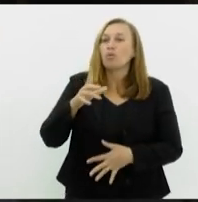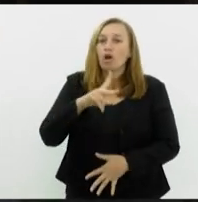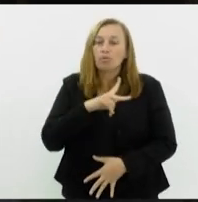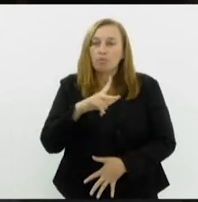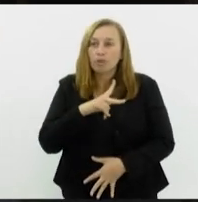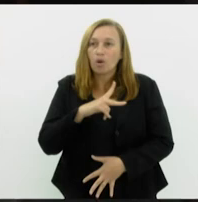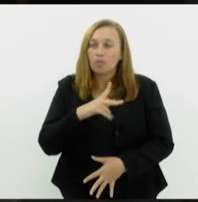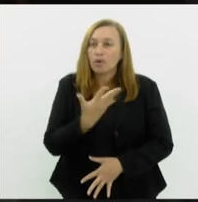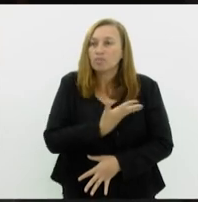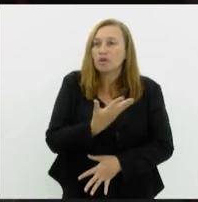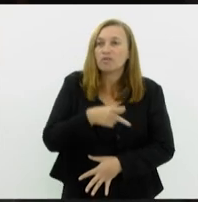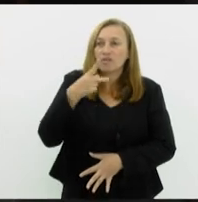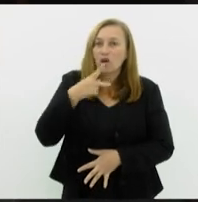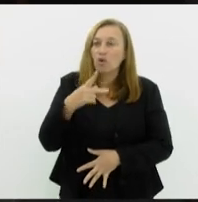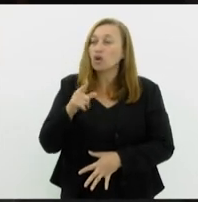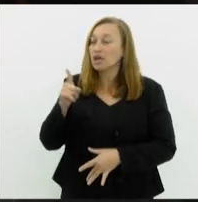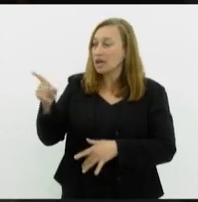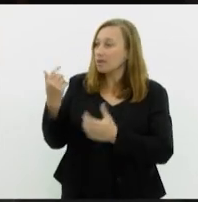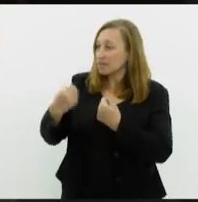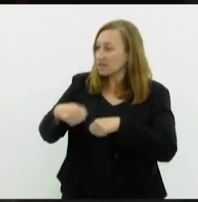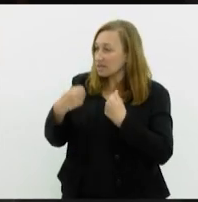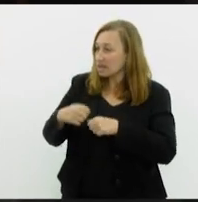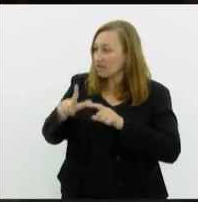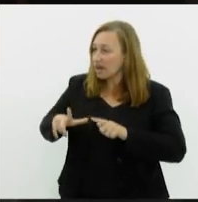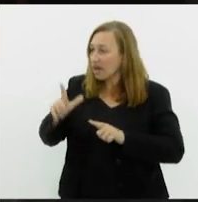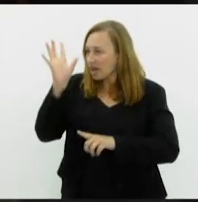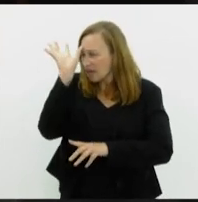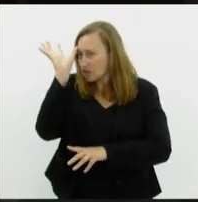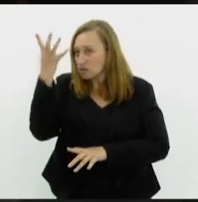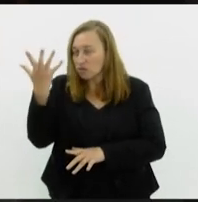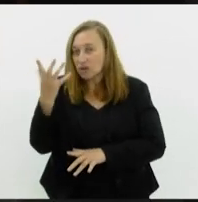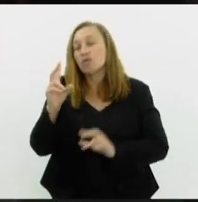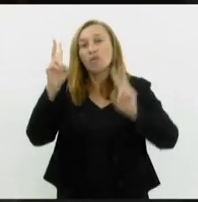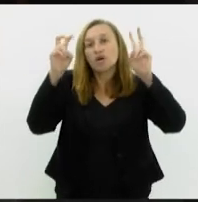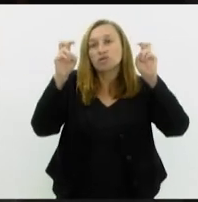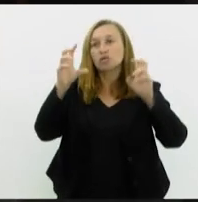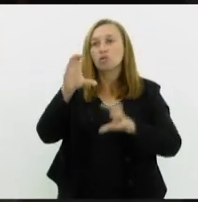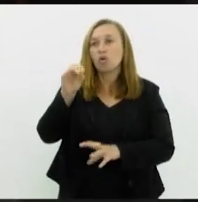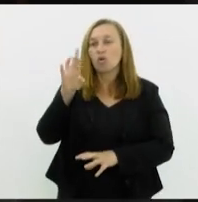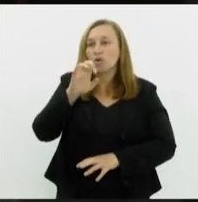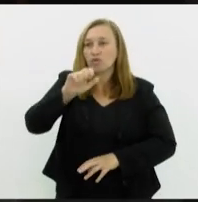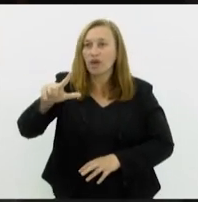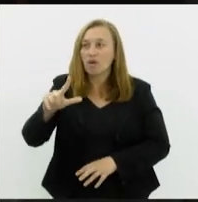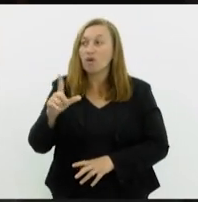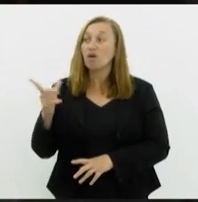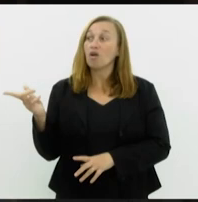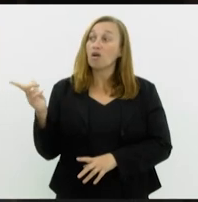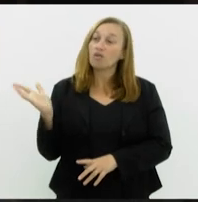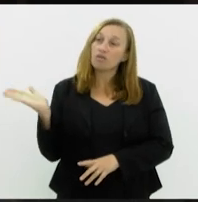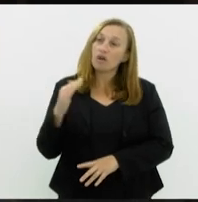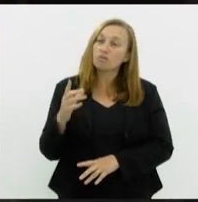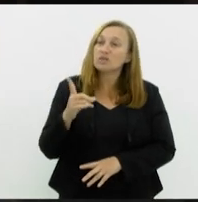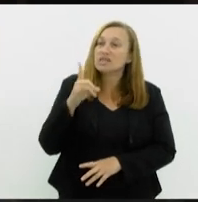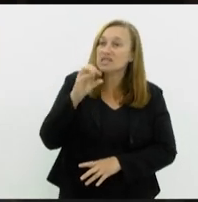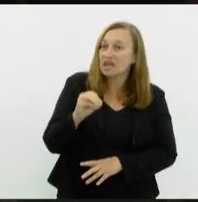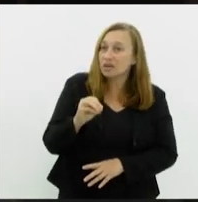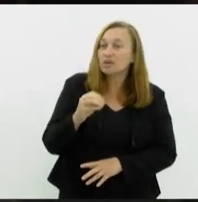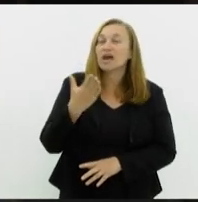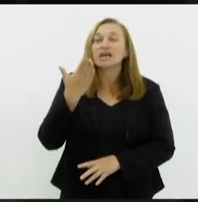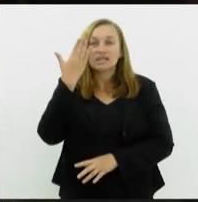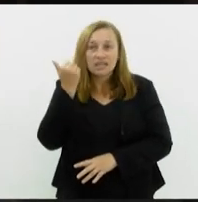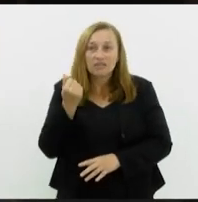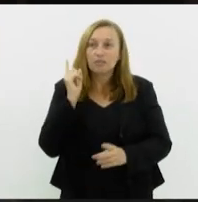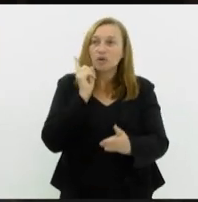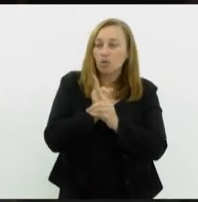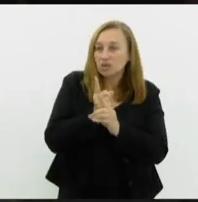tinha que resolver uma situação com o coronel, ele falou assim, vamos cedo para lá, que eu sei que nós vamos encontrar um vereador 7 horas da